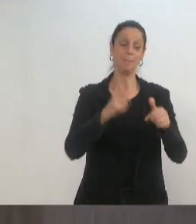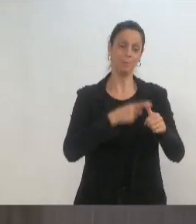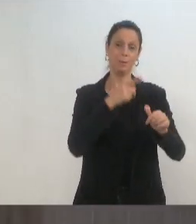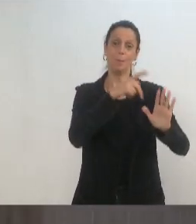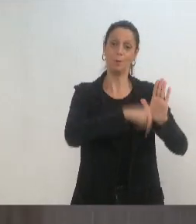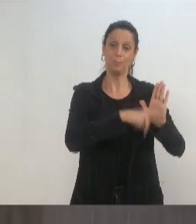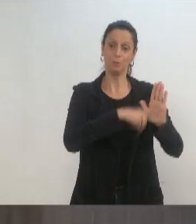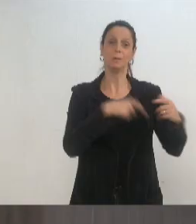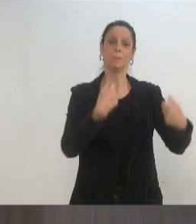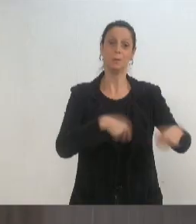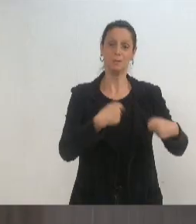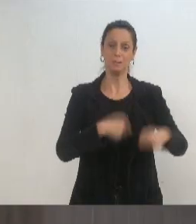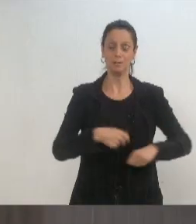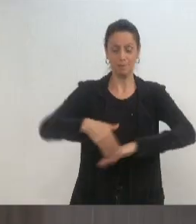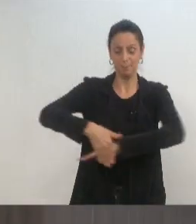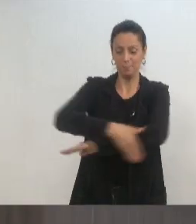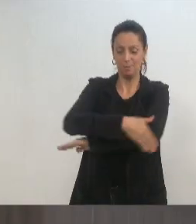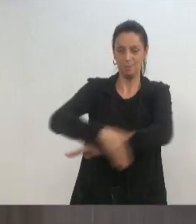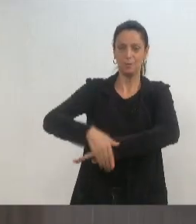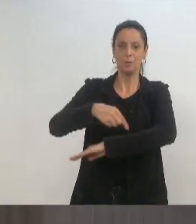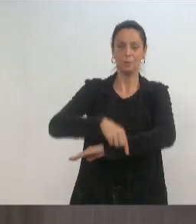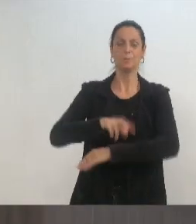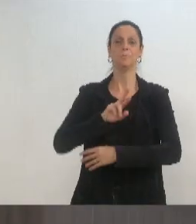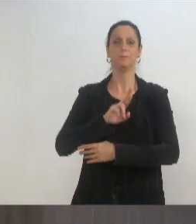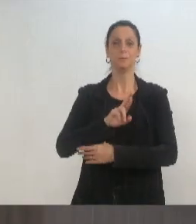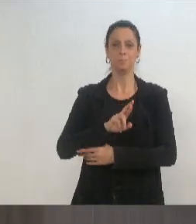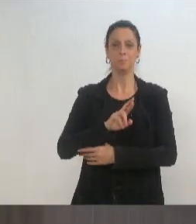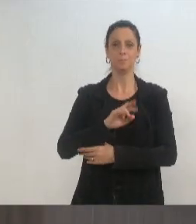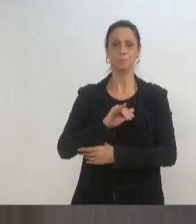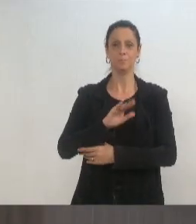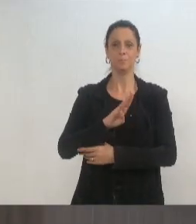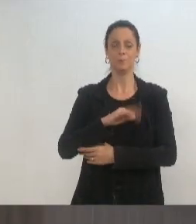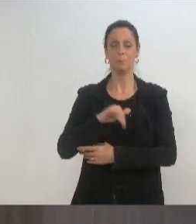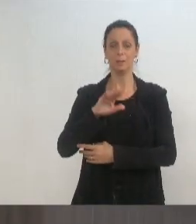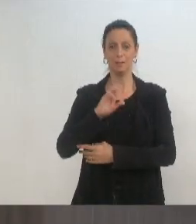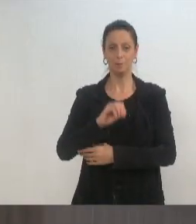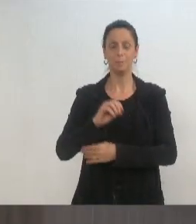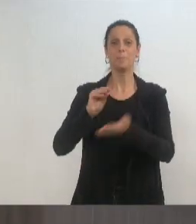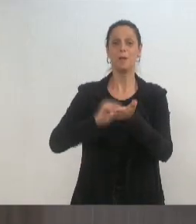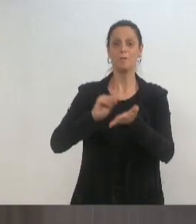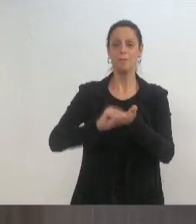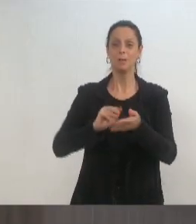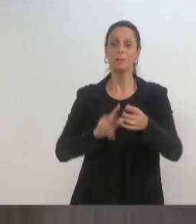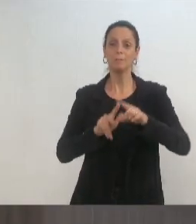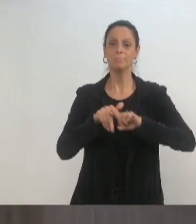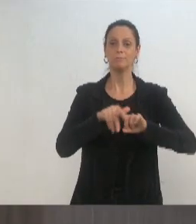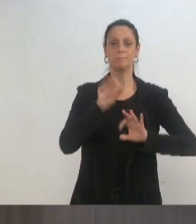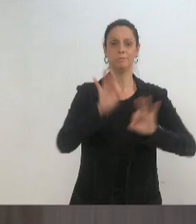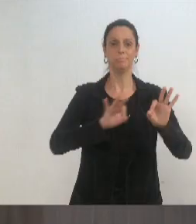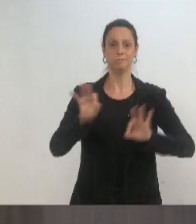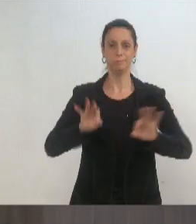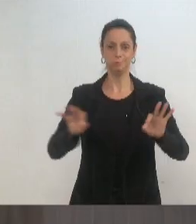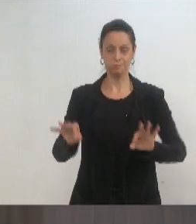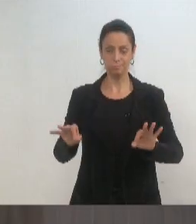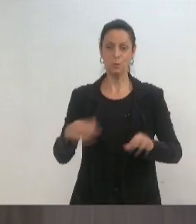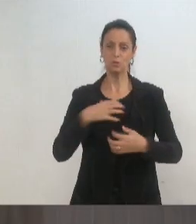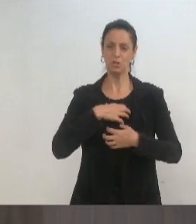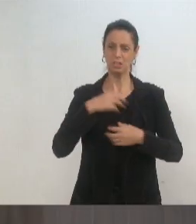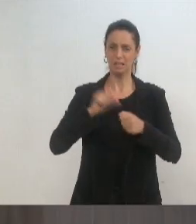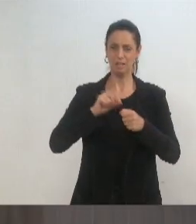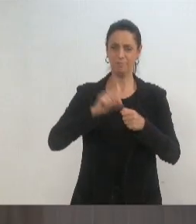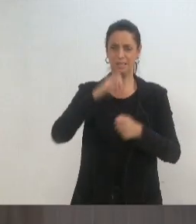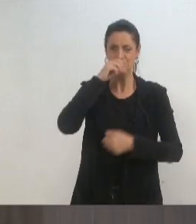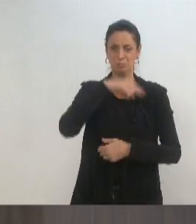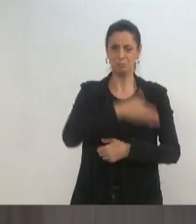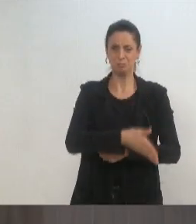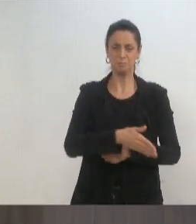essa situação da rua Ribeirão Shelters, essa falta de manutenção, a manutenção porca que é feita ali, ela é feita em todas